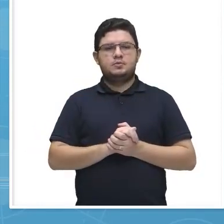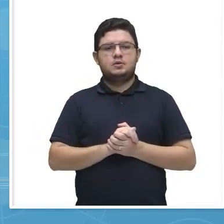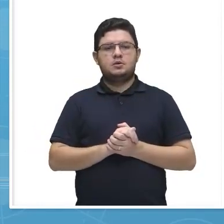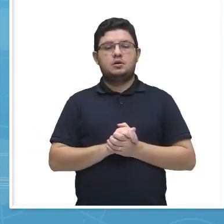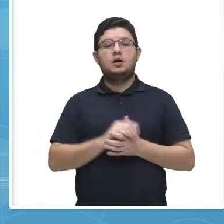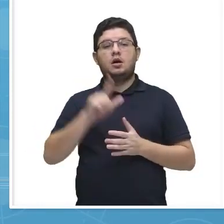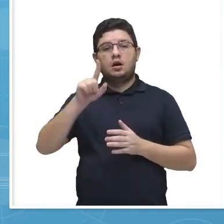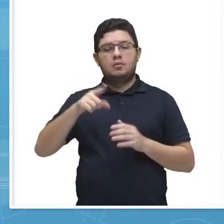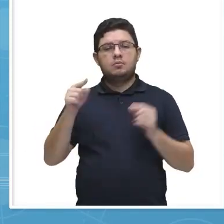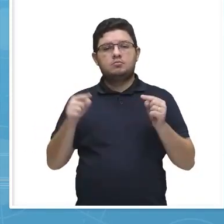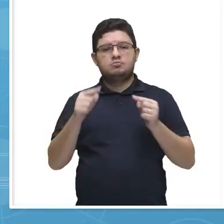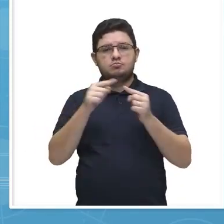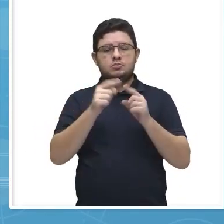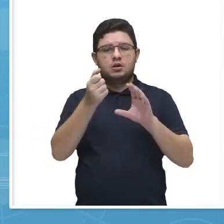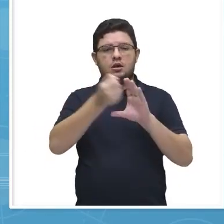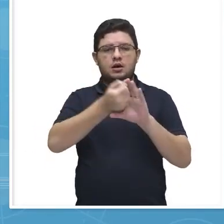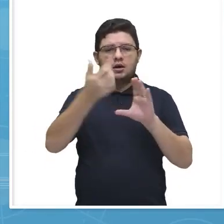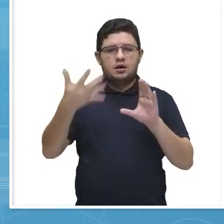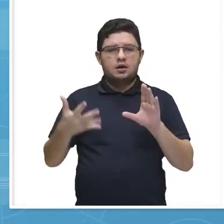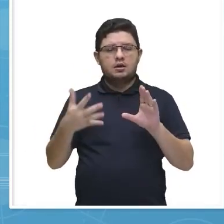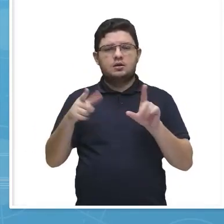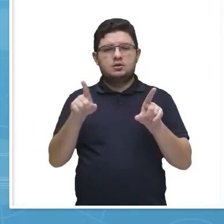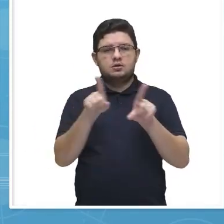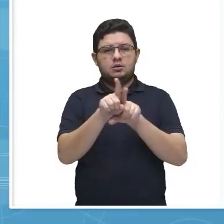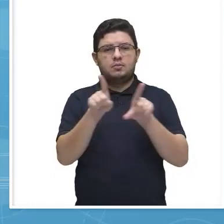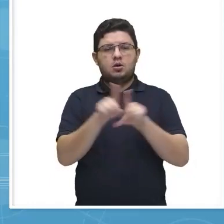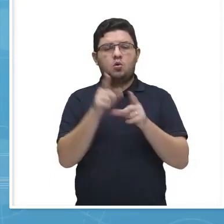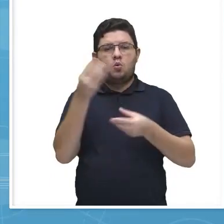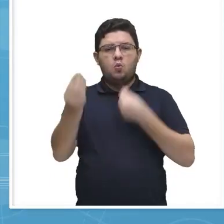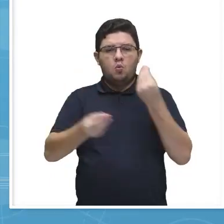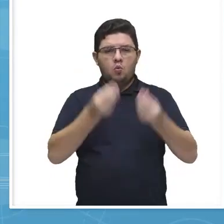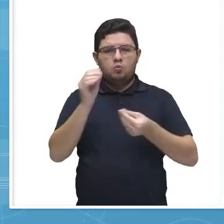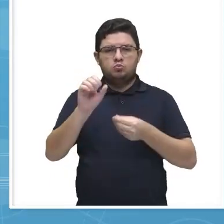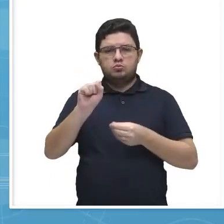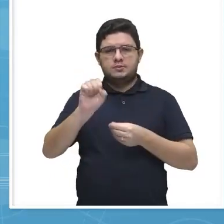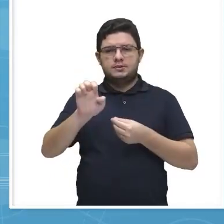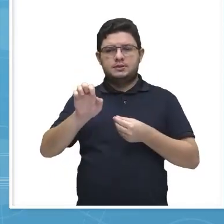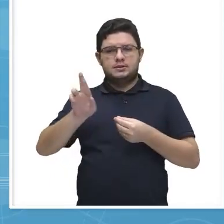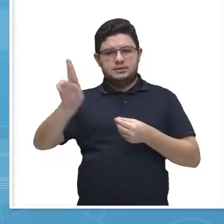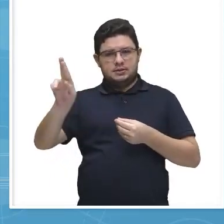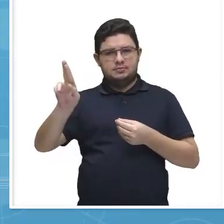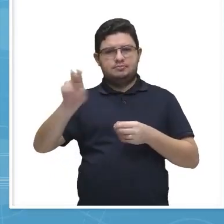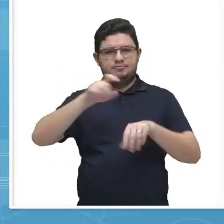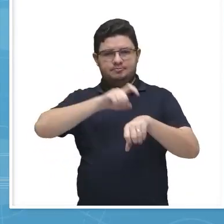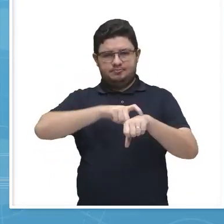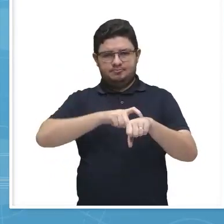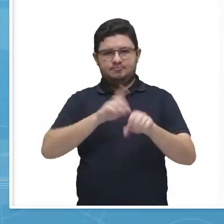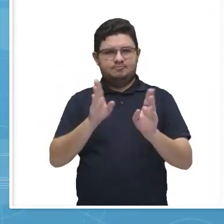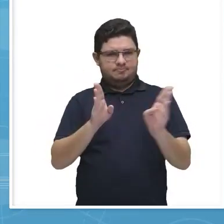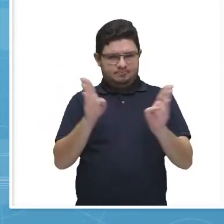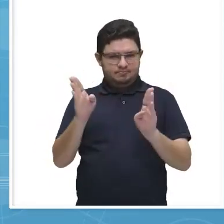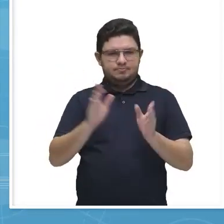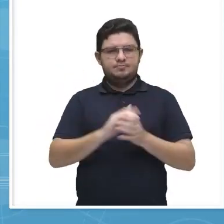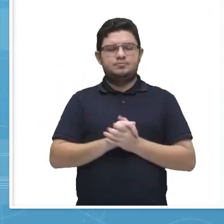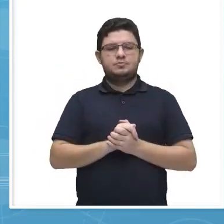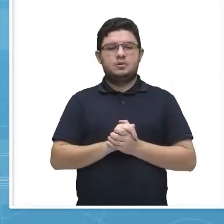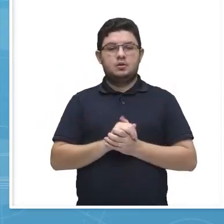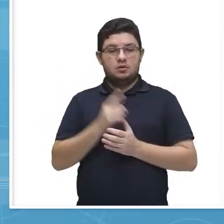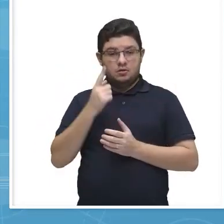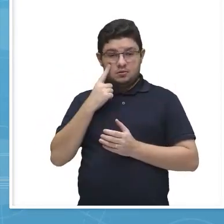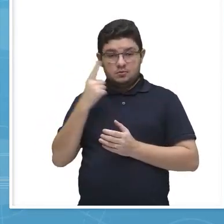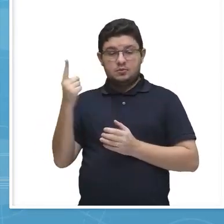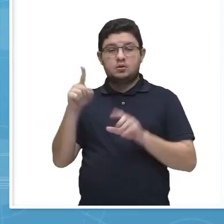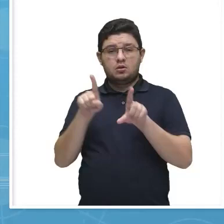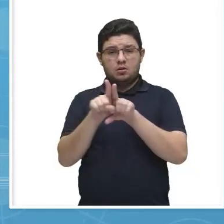as características, as condições em que os seres se encontram em determinado momento. Então o verbo tem essa propriedade. E